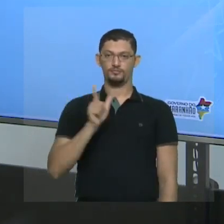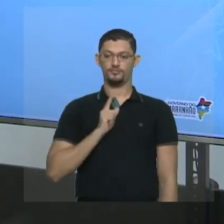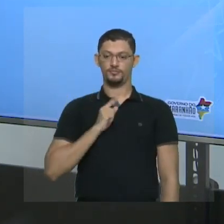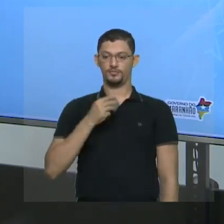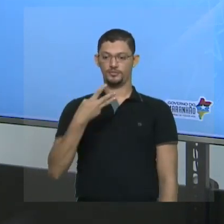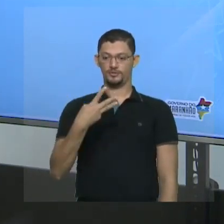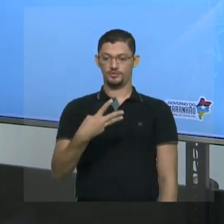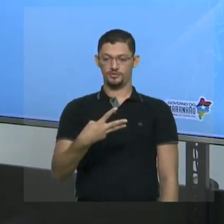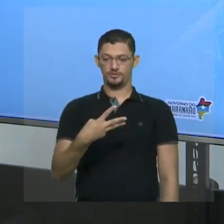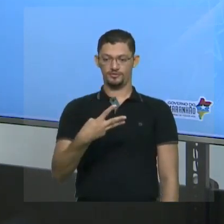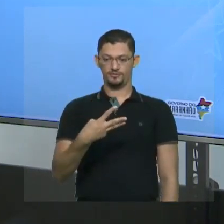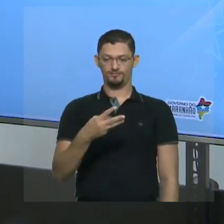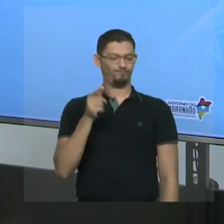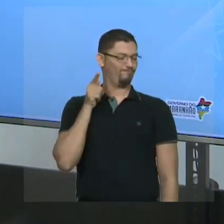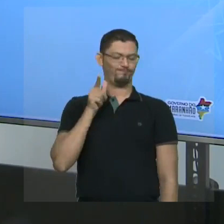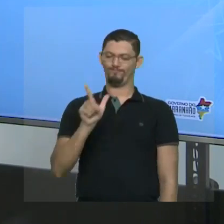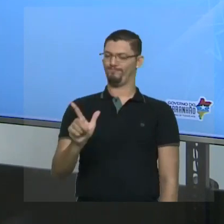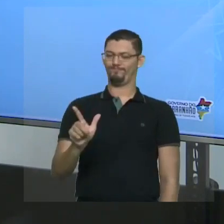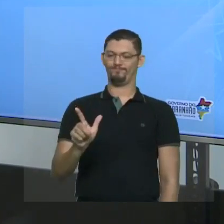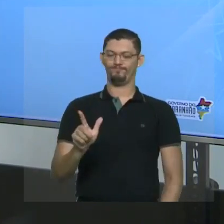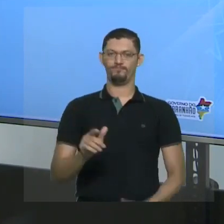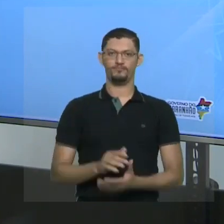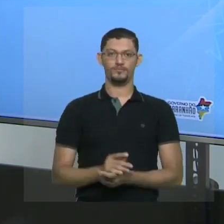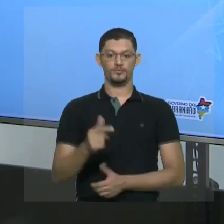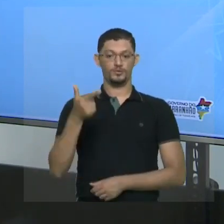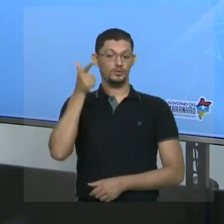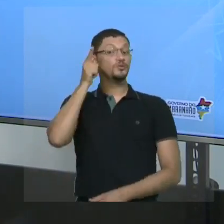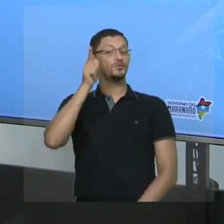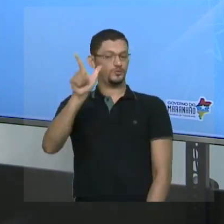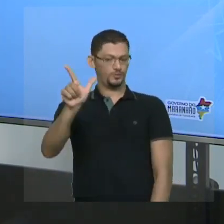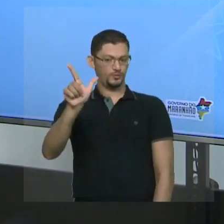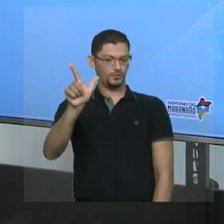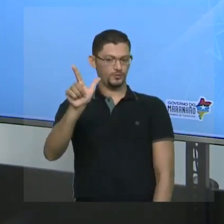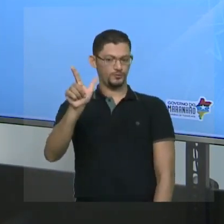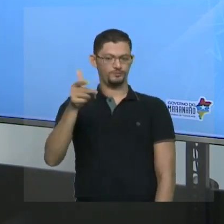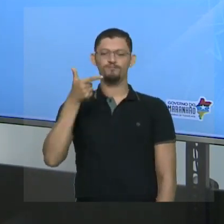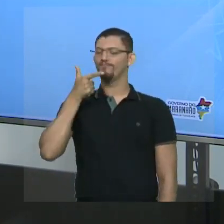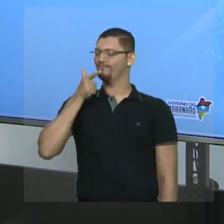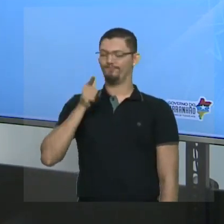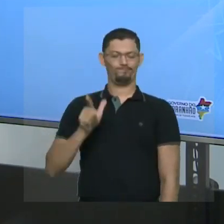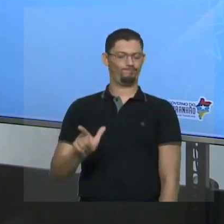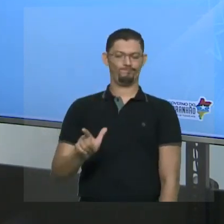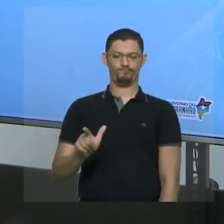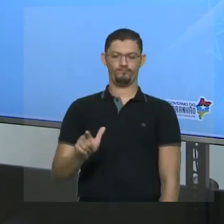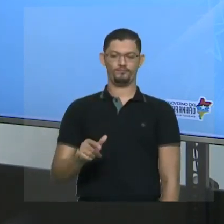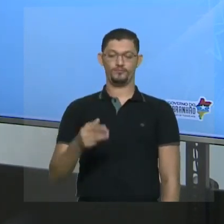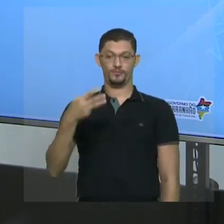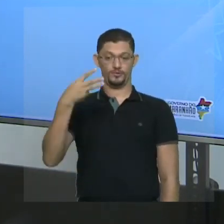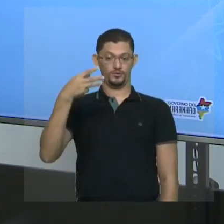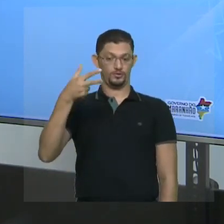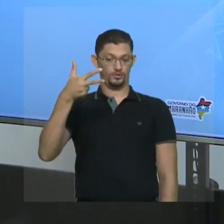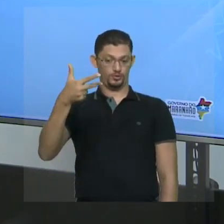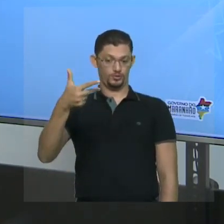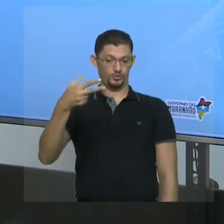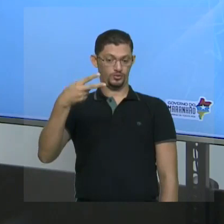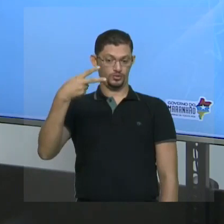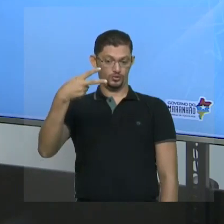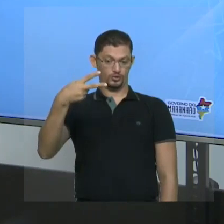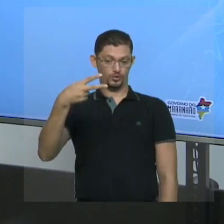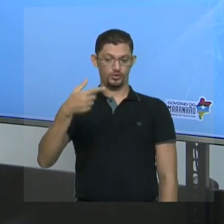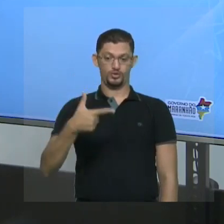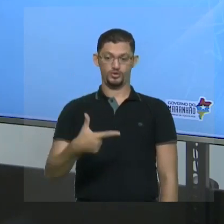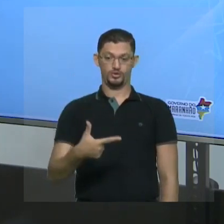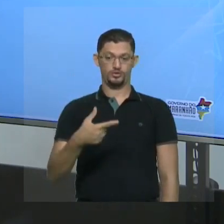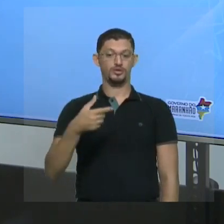tenho 3 reprovados. Então, 2 aprovados, eu tenho 3 reprovados. Só que é o seguinte, como eu quero